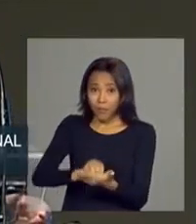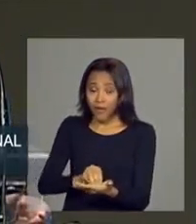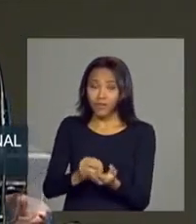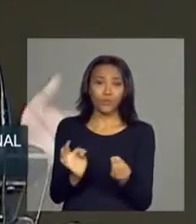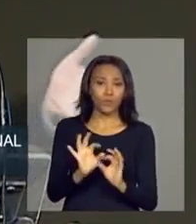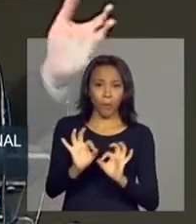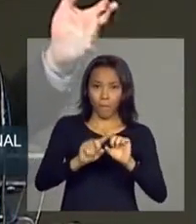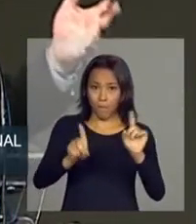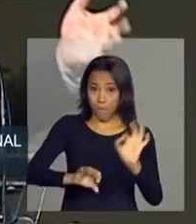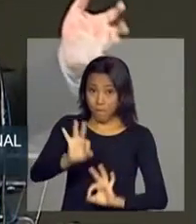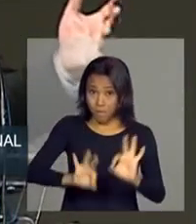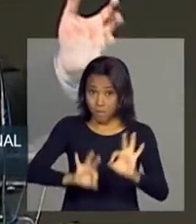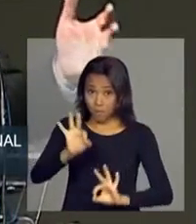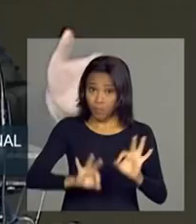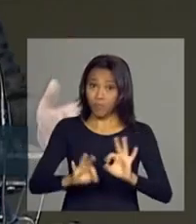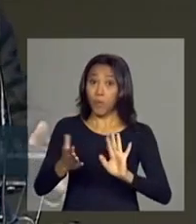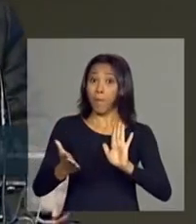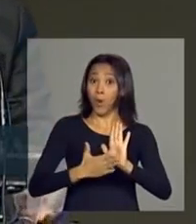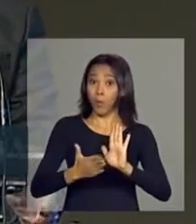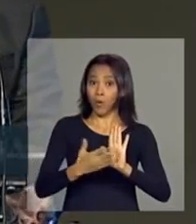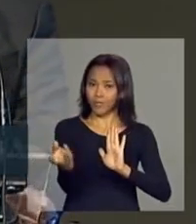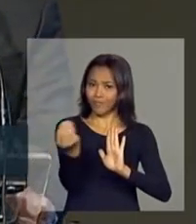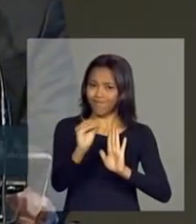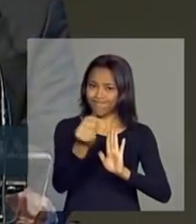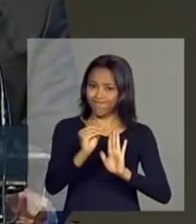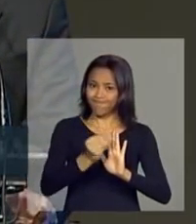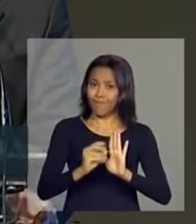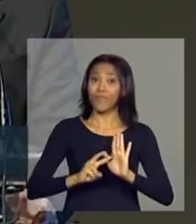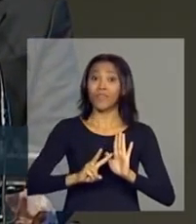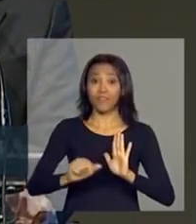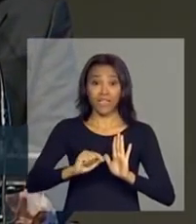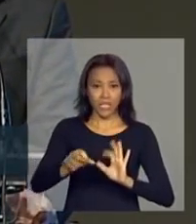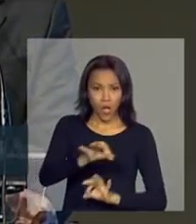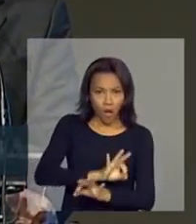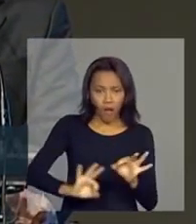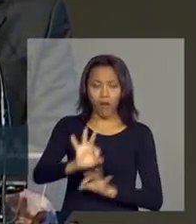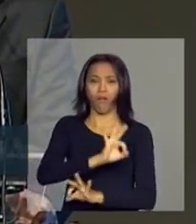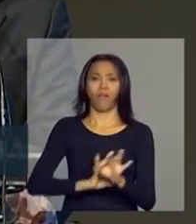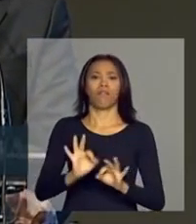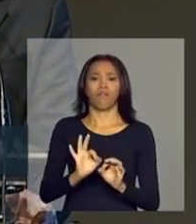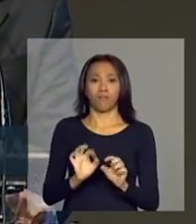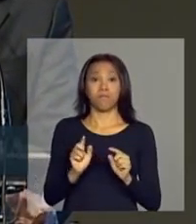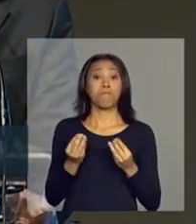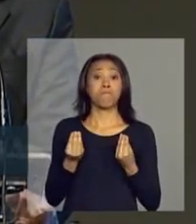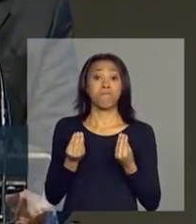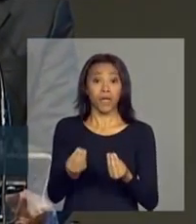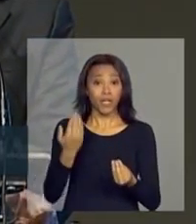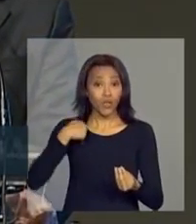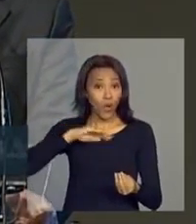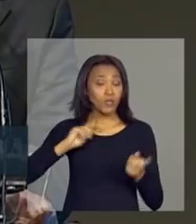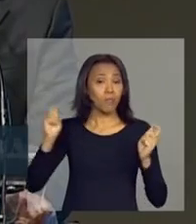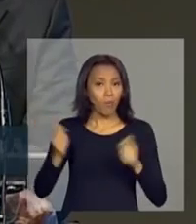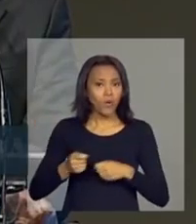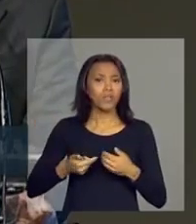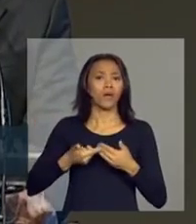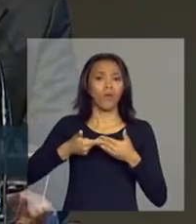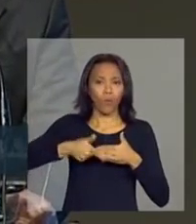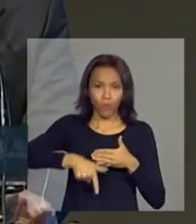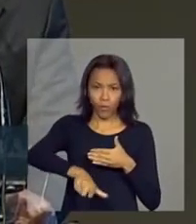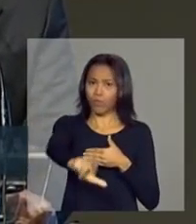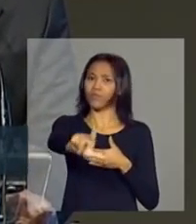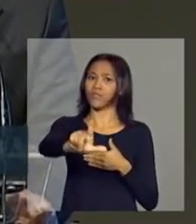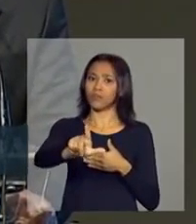aqueles que terão a responsabilidade nesses 3 dias de trabalho, de poder trazer as aspirações, os sonhos,